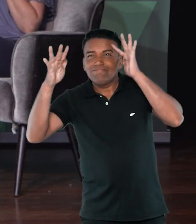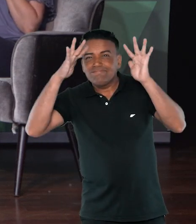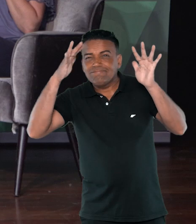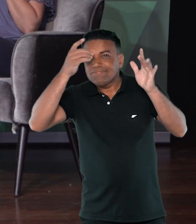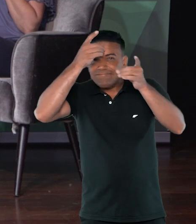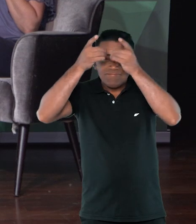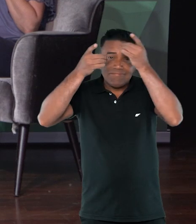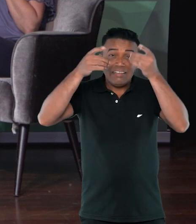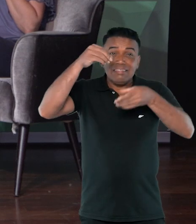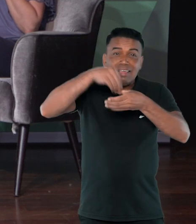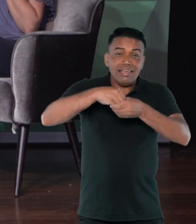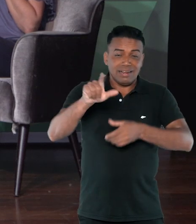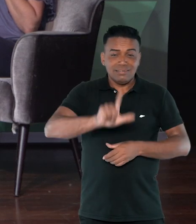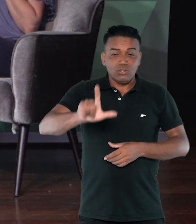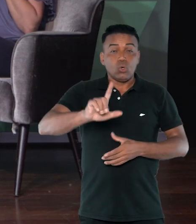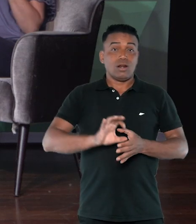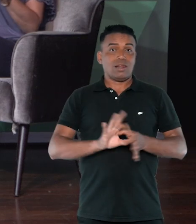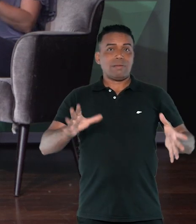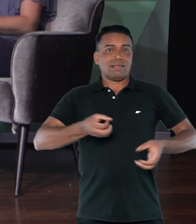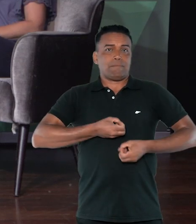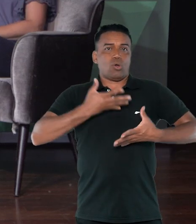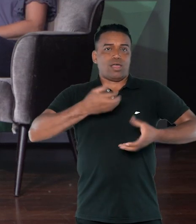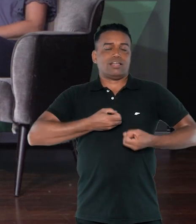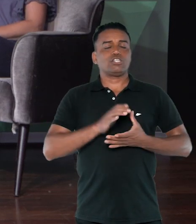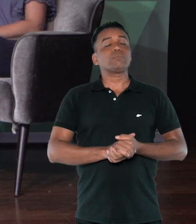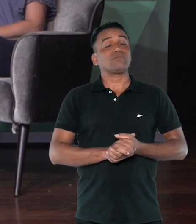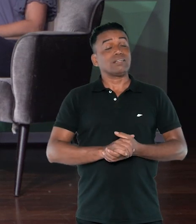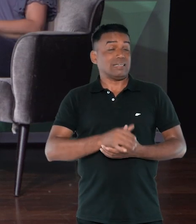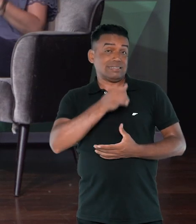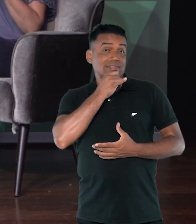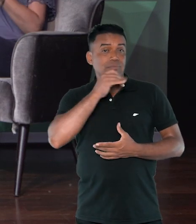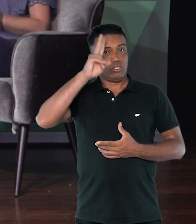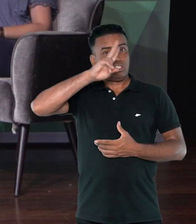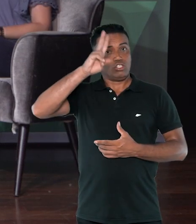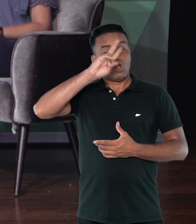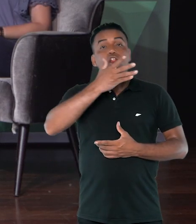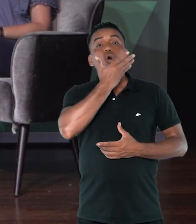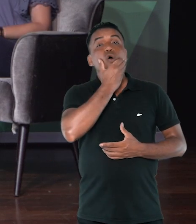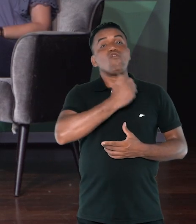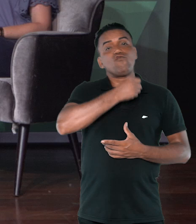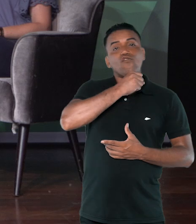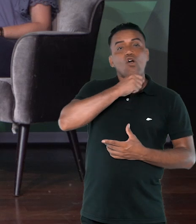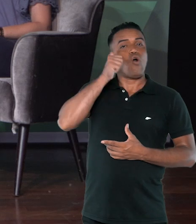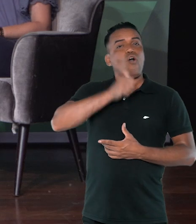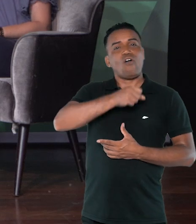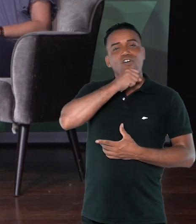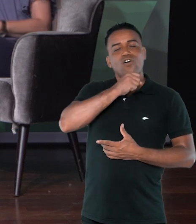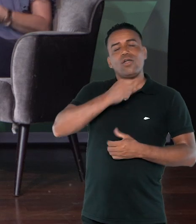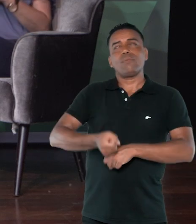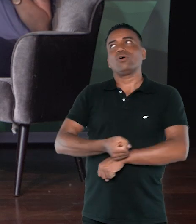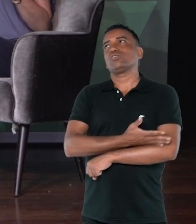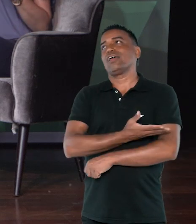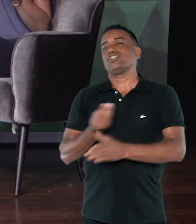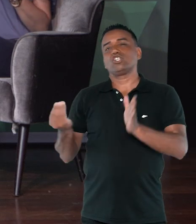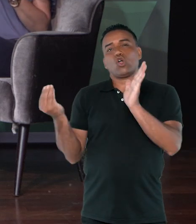história dos meus avós, né, que eu me emocionei de eternizar a história deles, né, da minha ancestralidade aí no livro. Eu